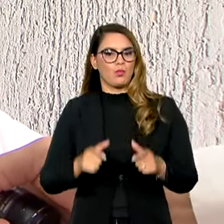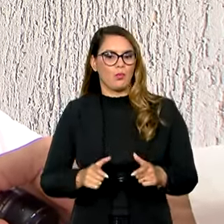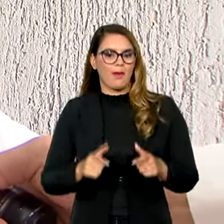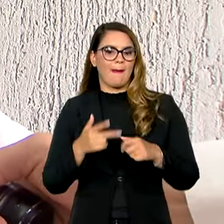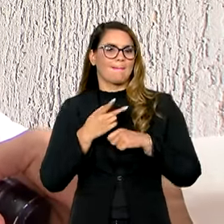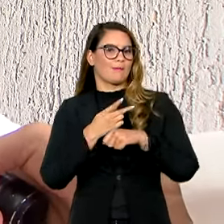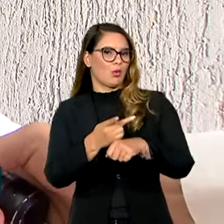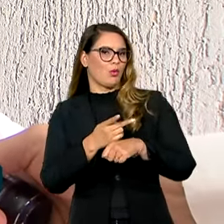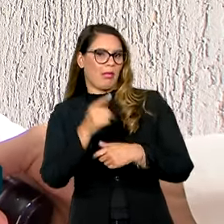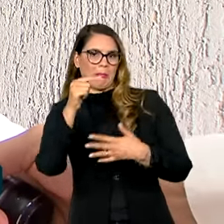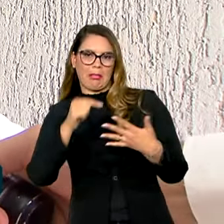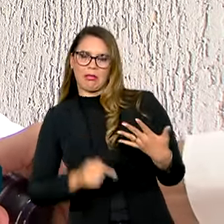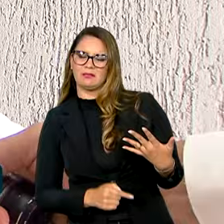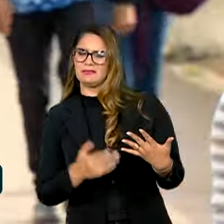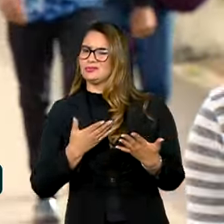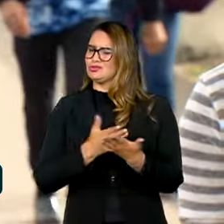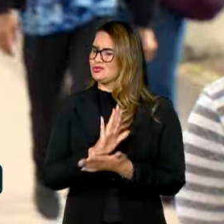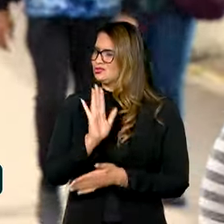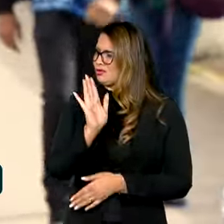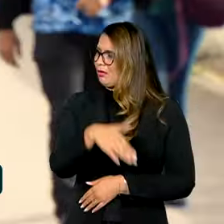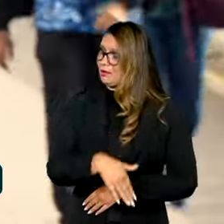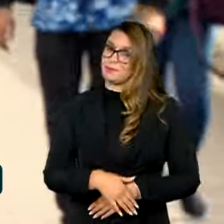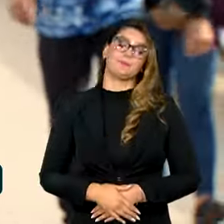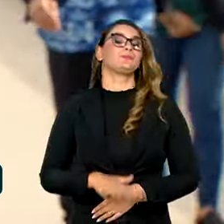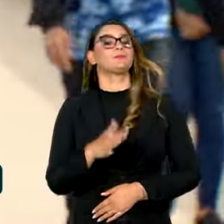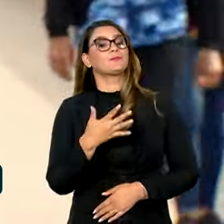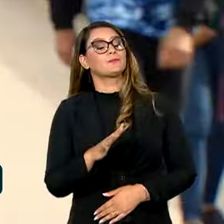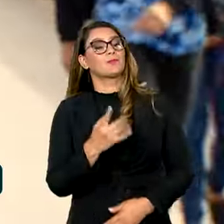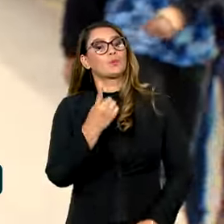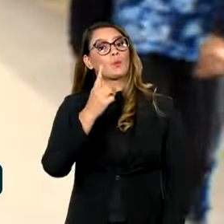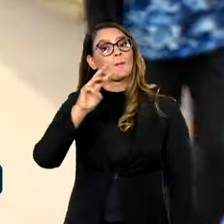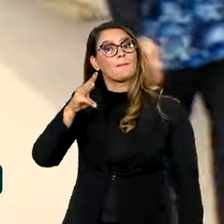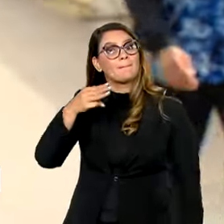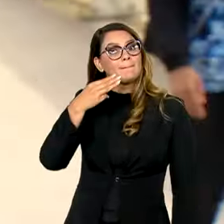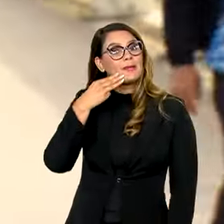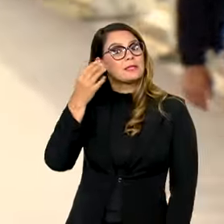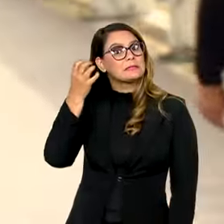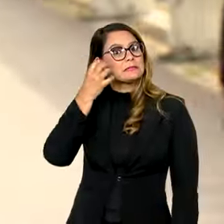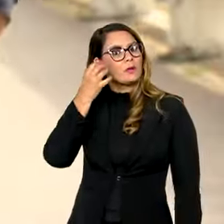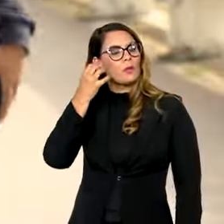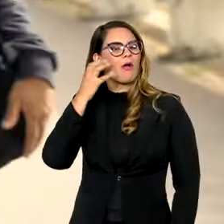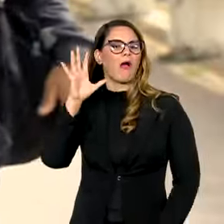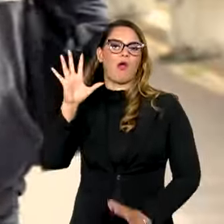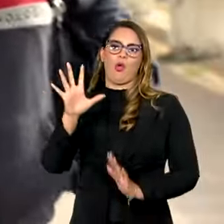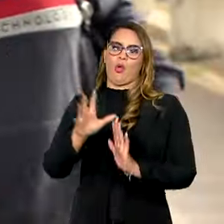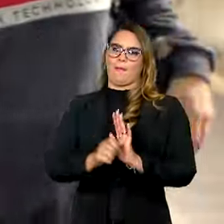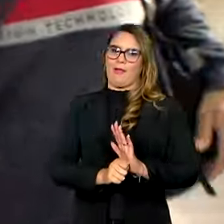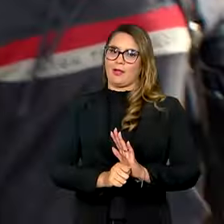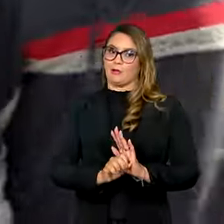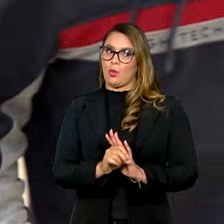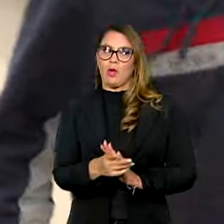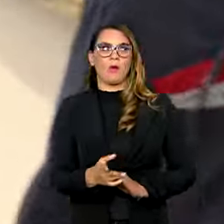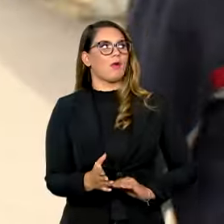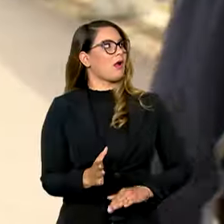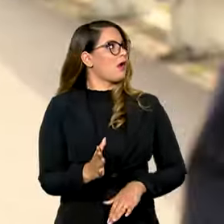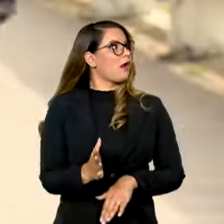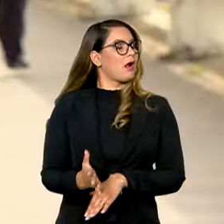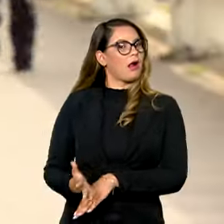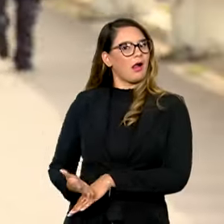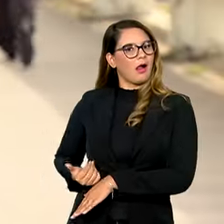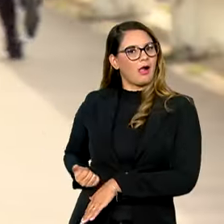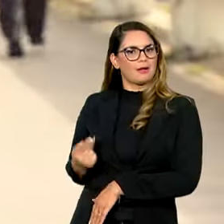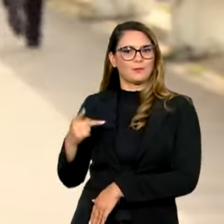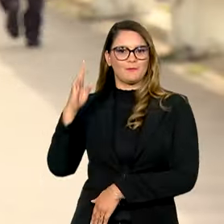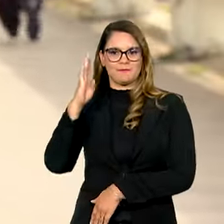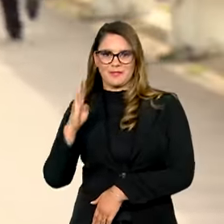procurando essas coisas então é bem chato mesmo em média 1 milhão de celulares são roubados ou furtados todos os anos